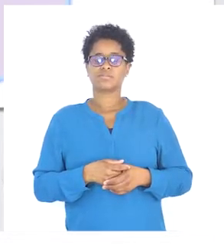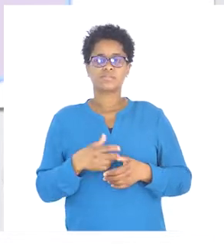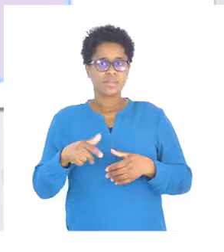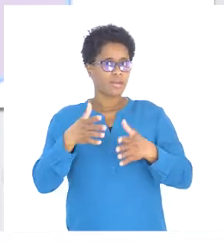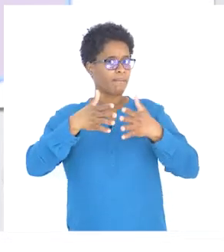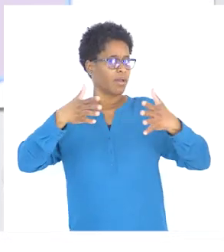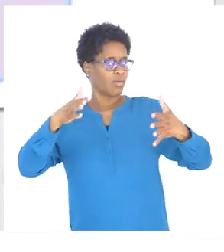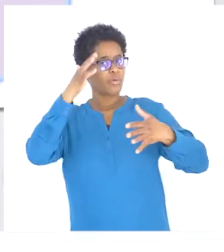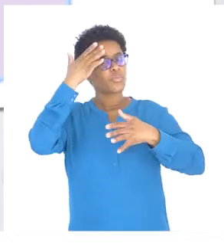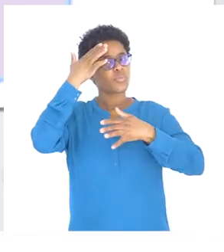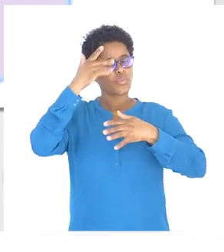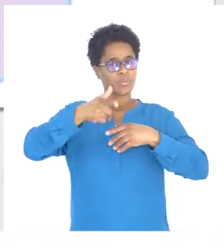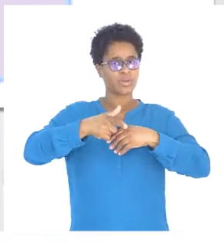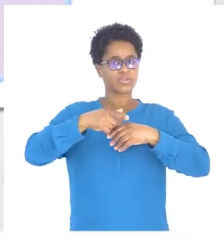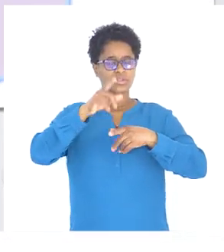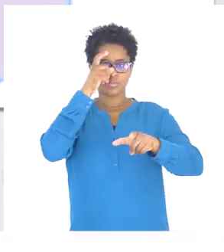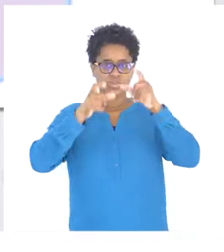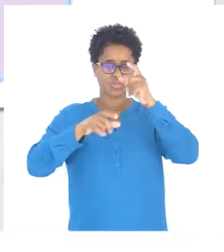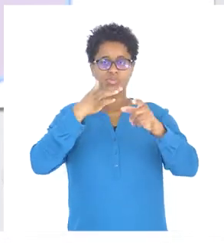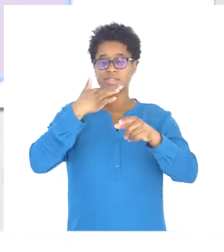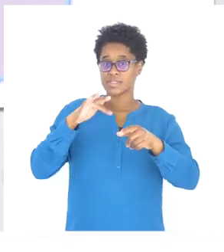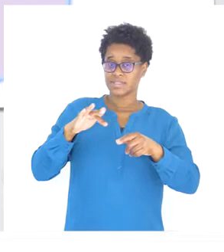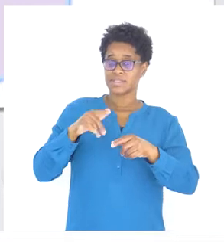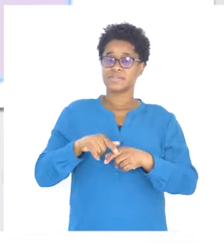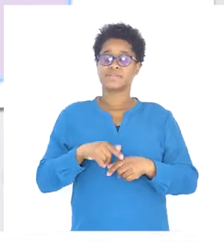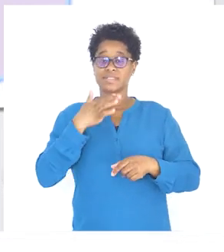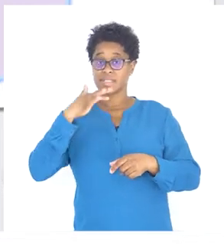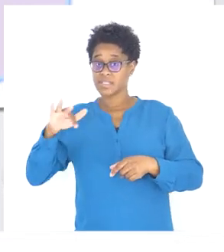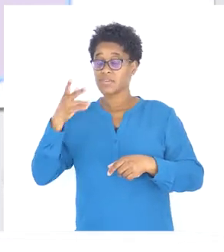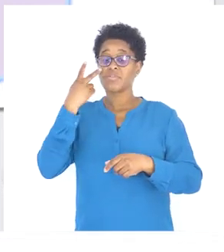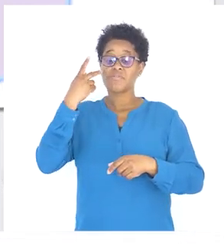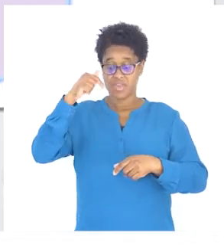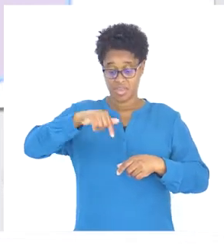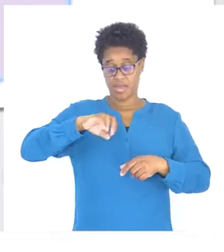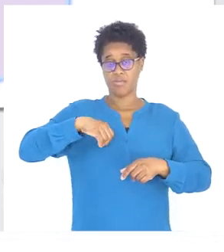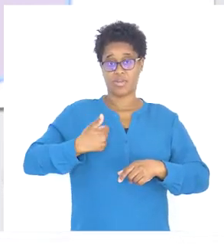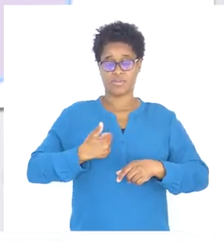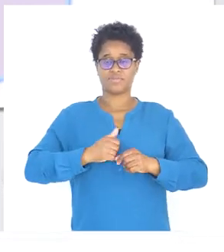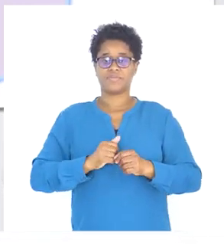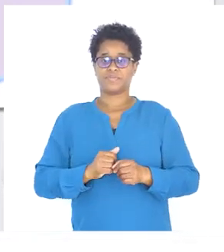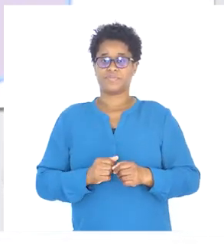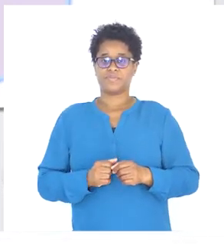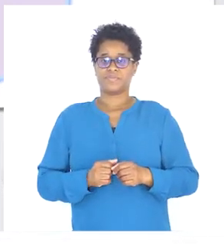maior número de imigrantes residentes em Cabo Verde.